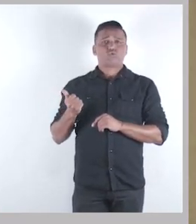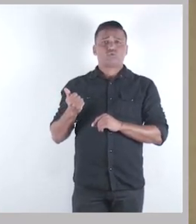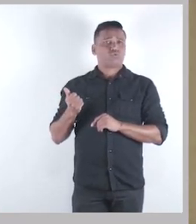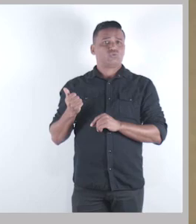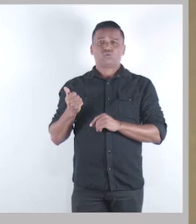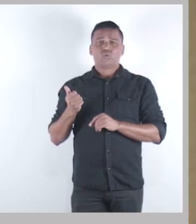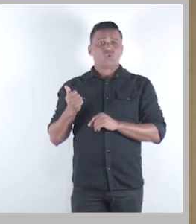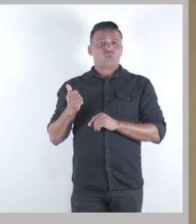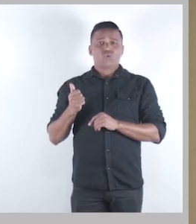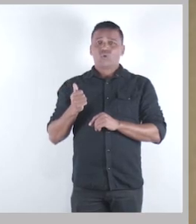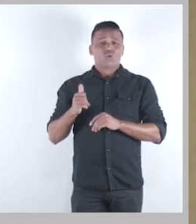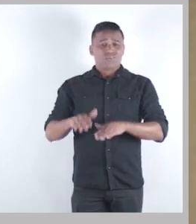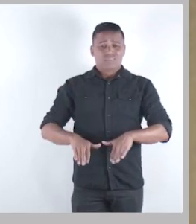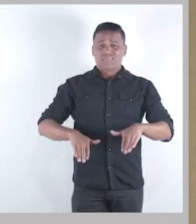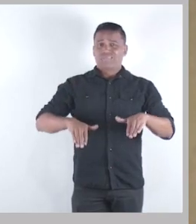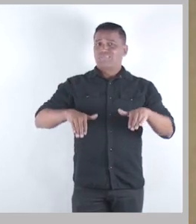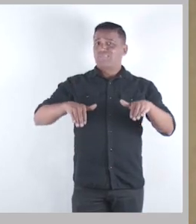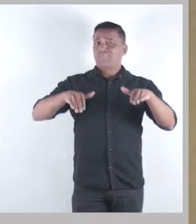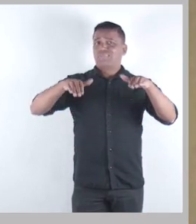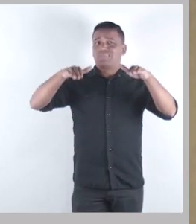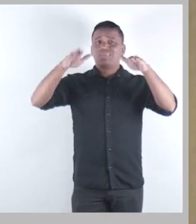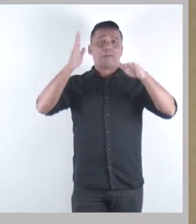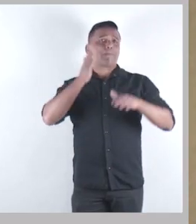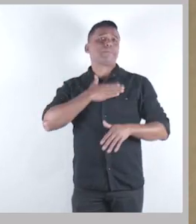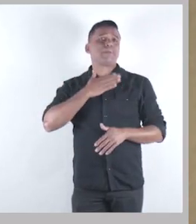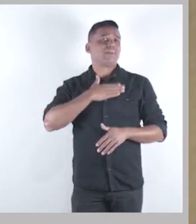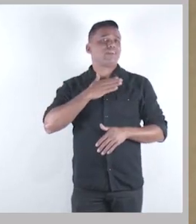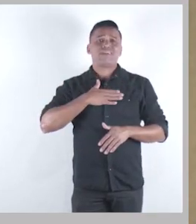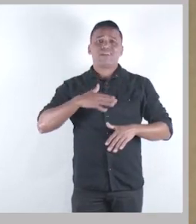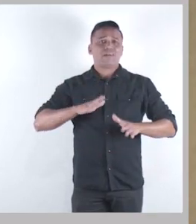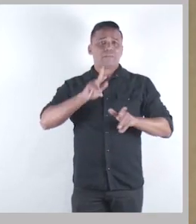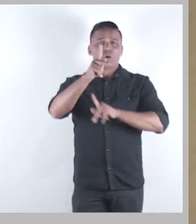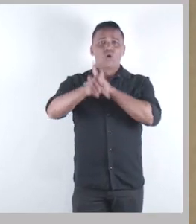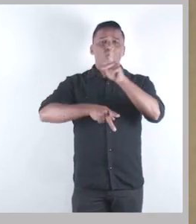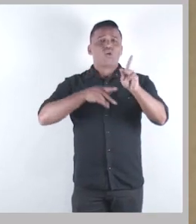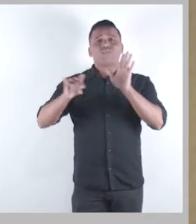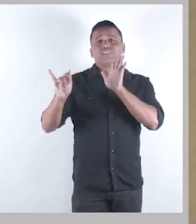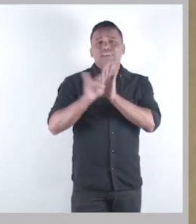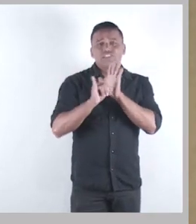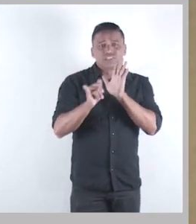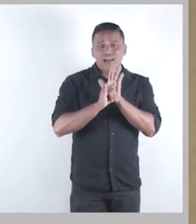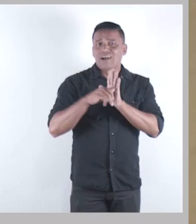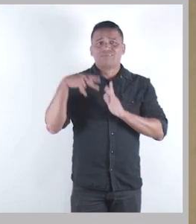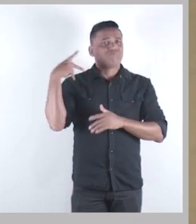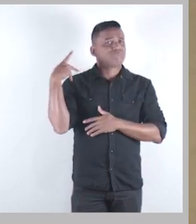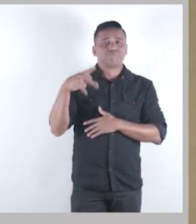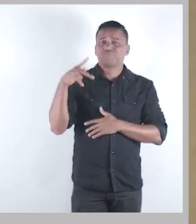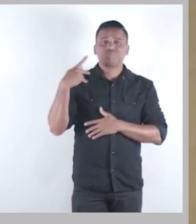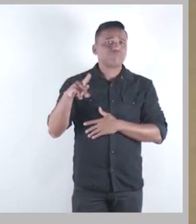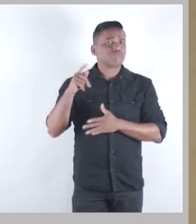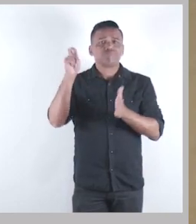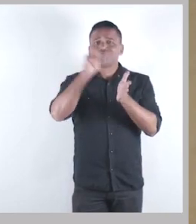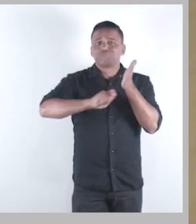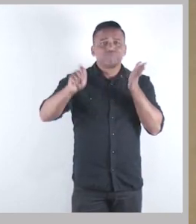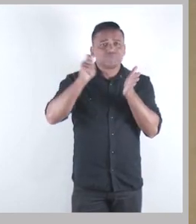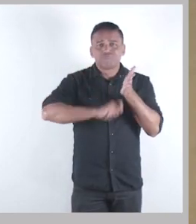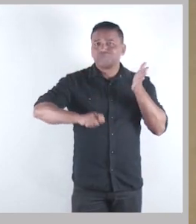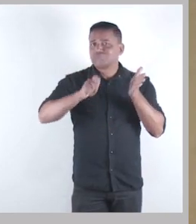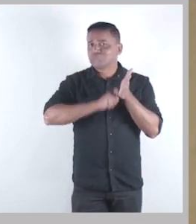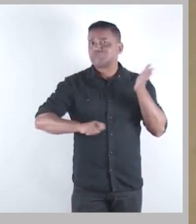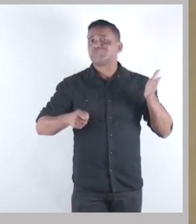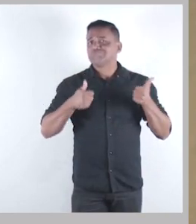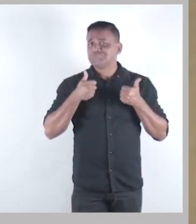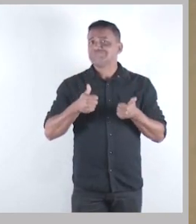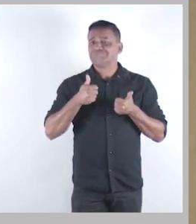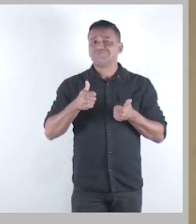pela minha geração. E havia identidade, né? Havia identidade nos seus escritos, fosse no ABC